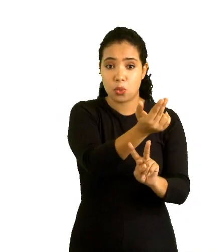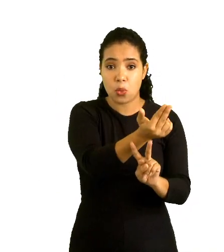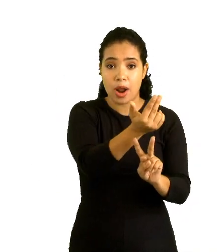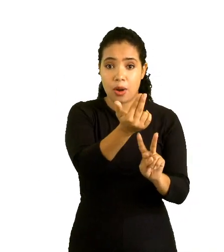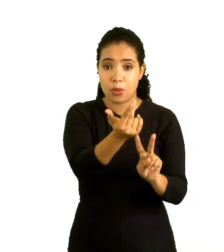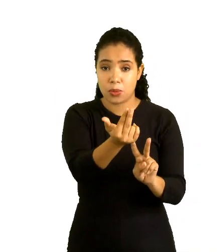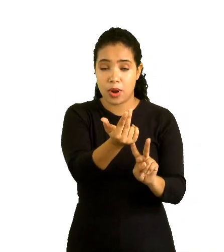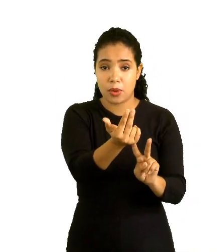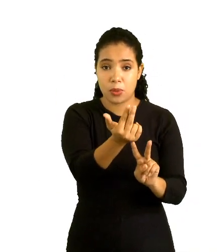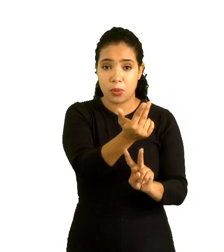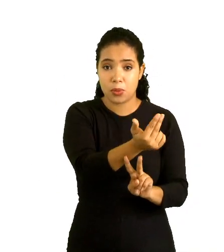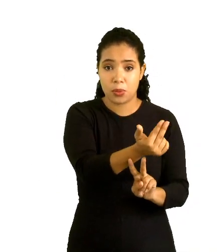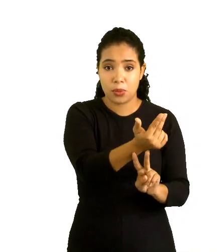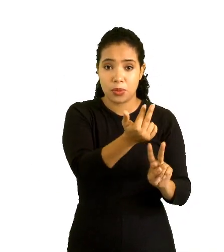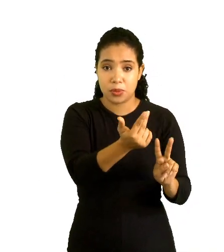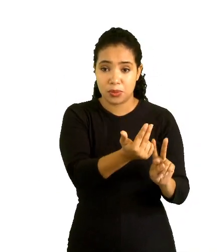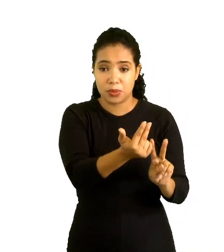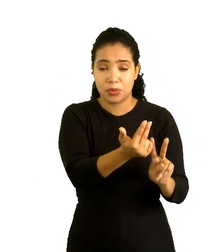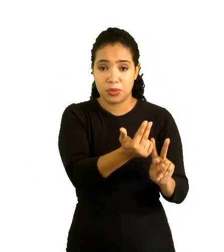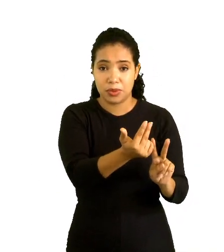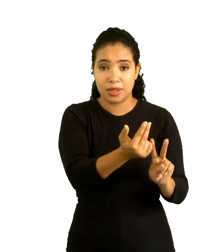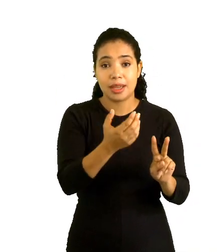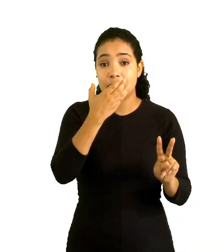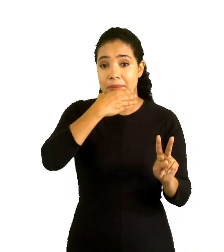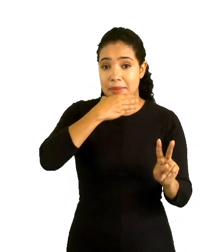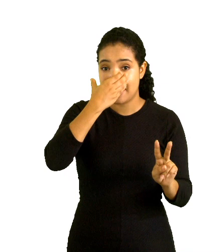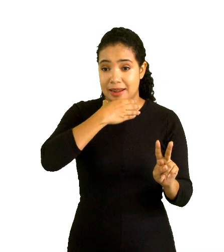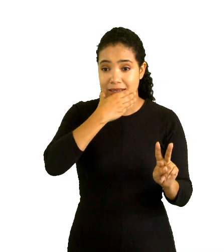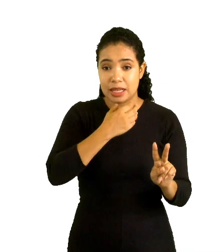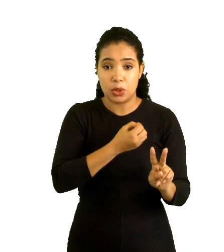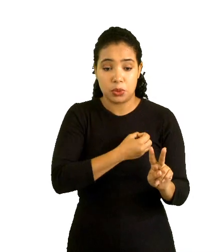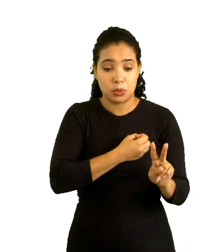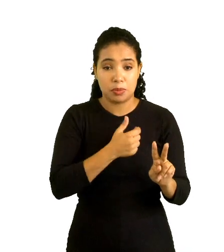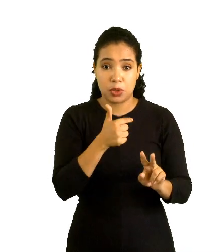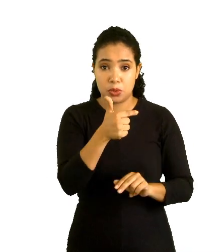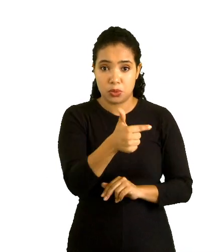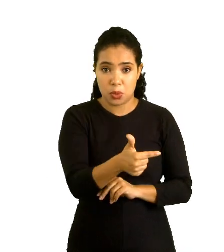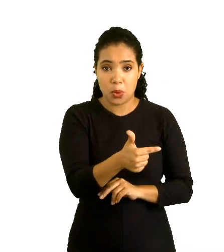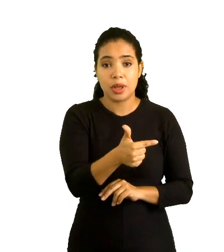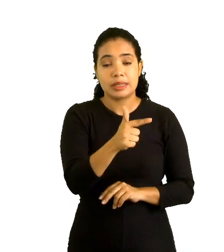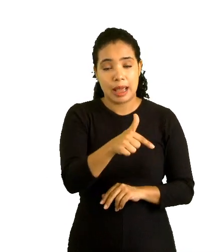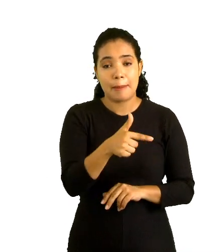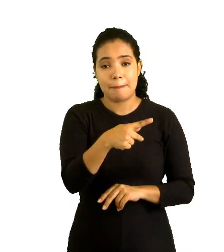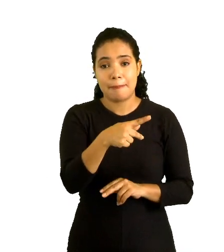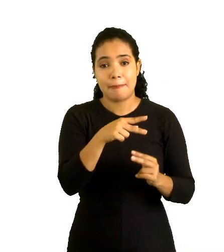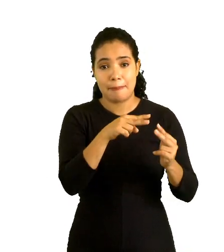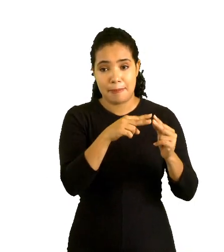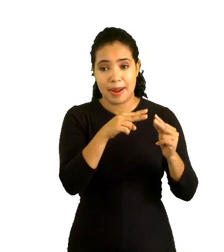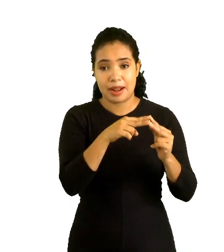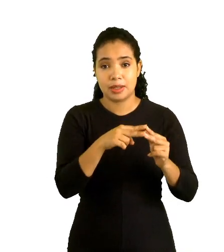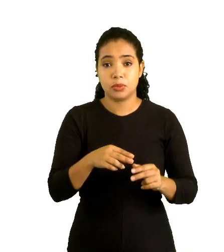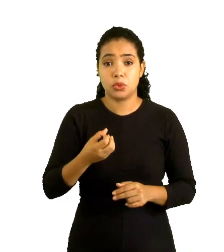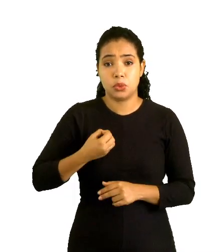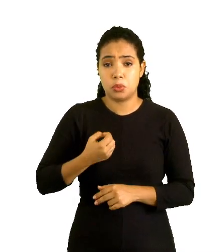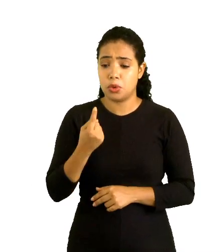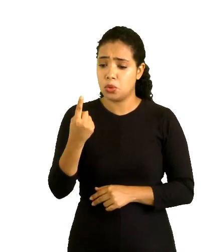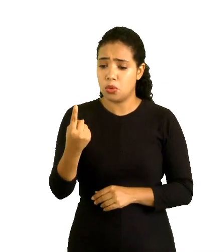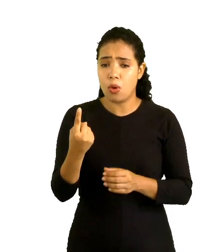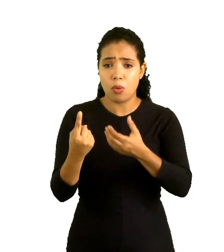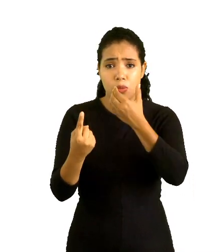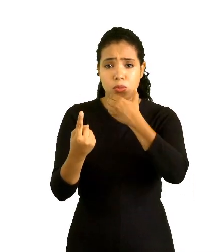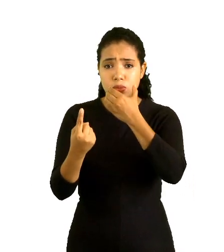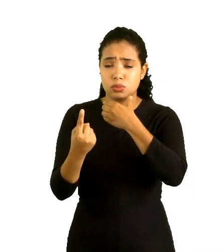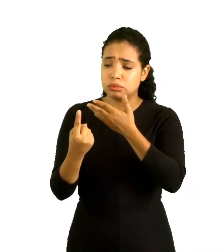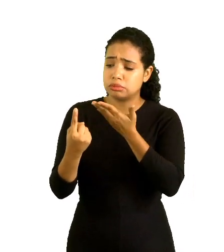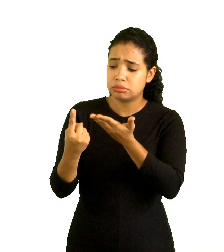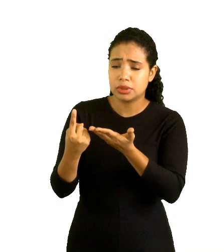Como aqui, um par de maçãs. O número 2 é par. O número 1 é ímpar,